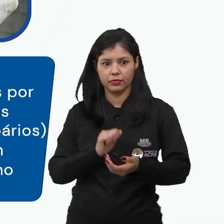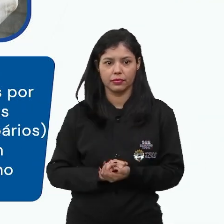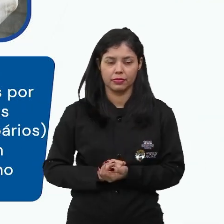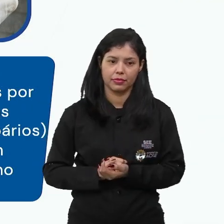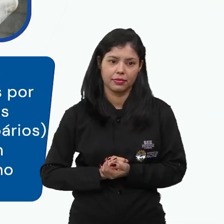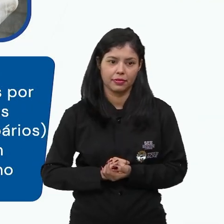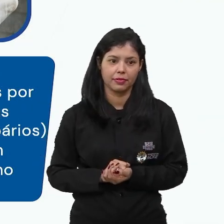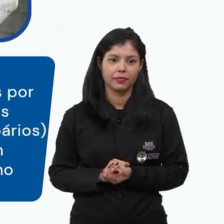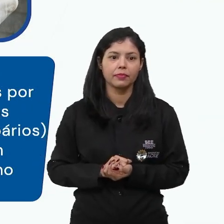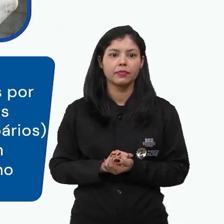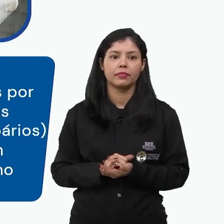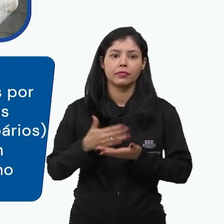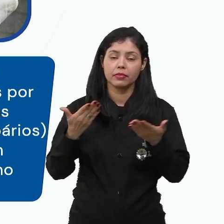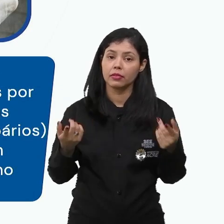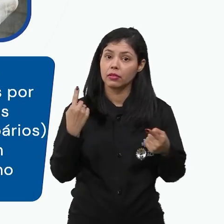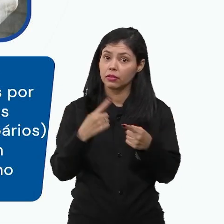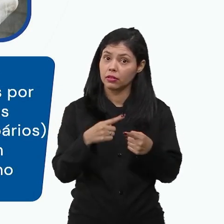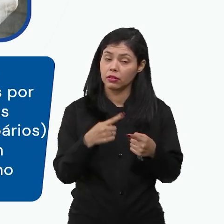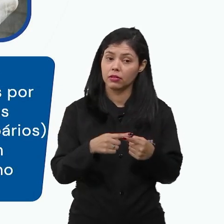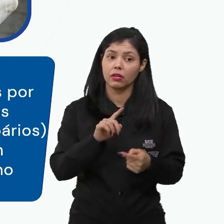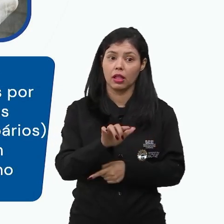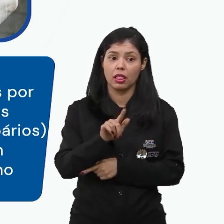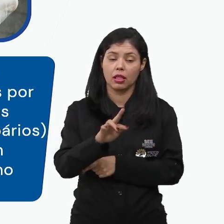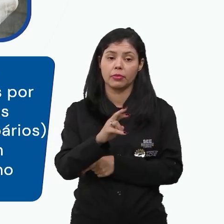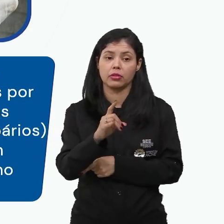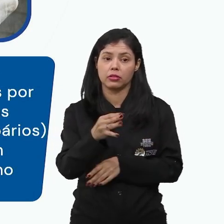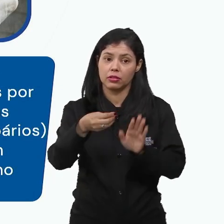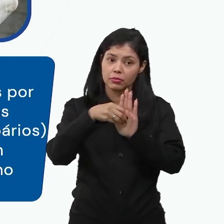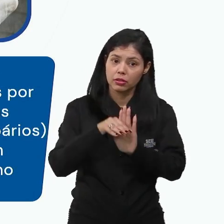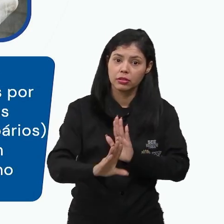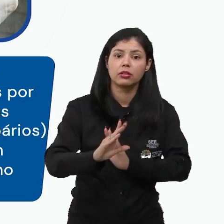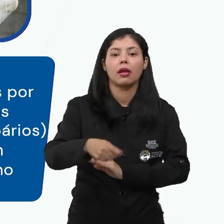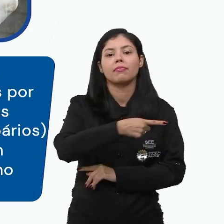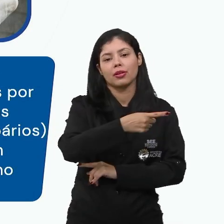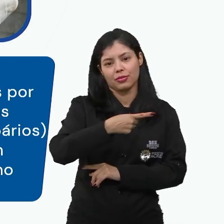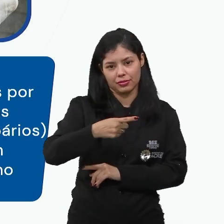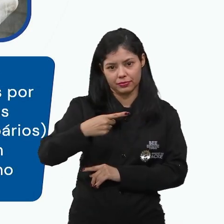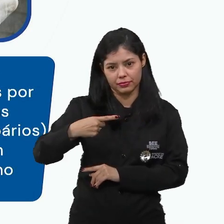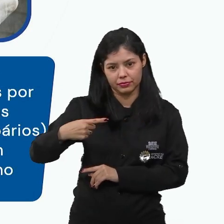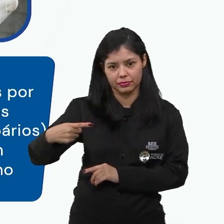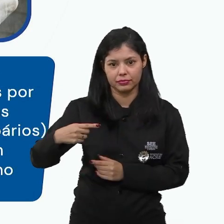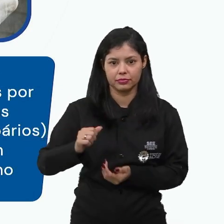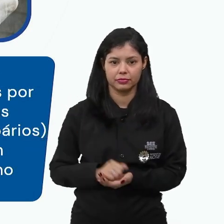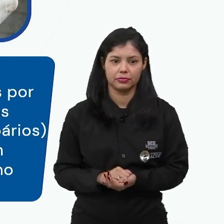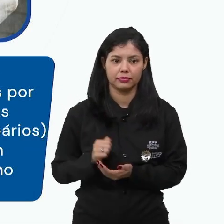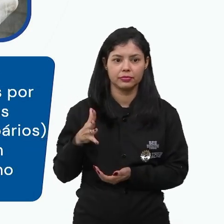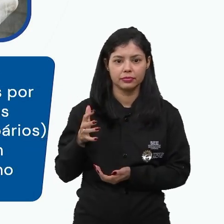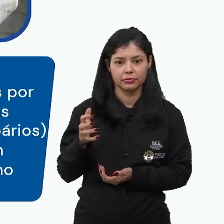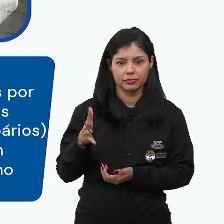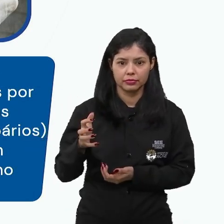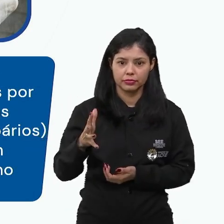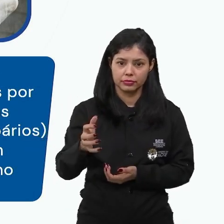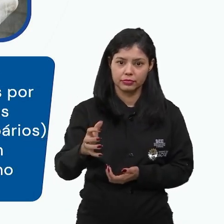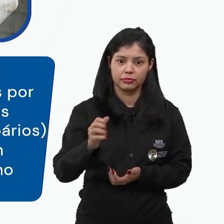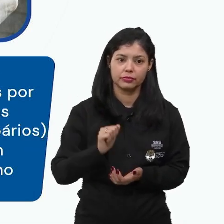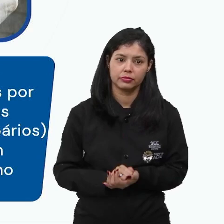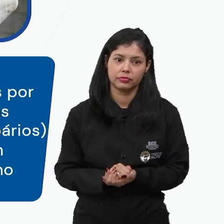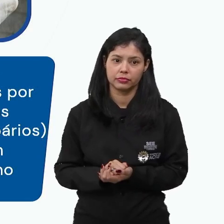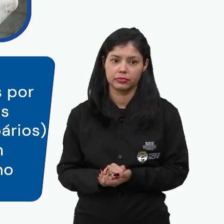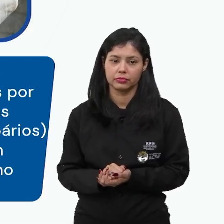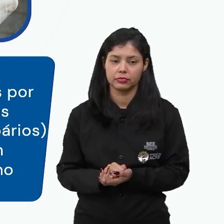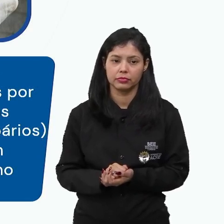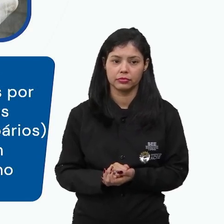ratinho nadando na água, né, porque a leptospirose ela é transmitida, gente, por uma bactéria que fica onde,